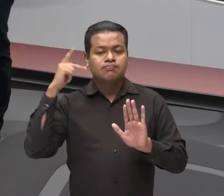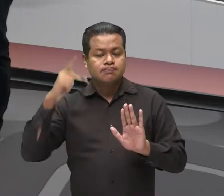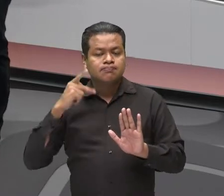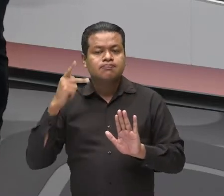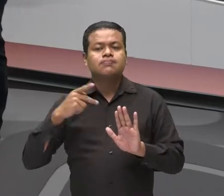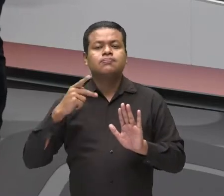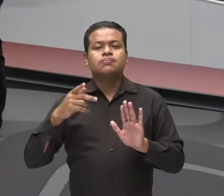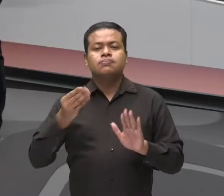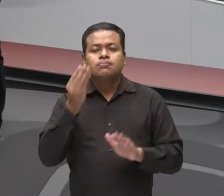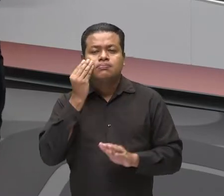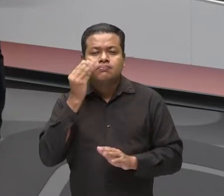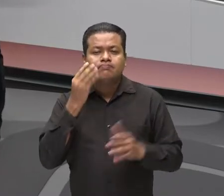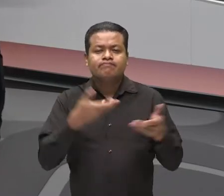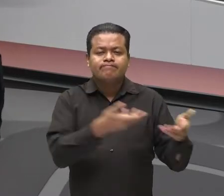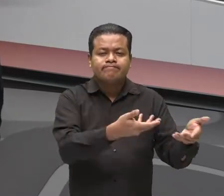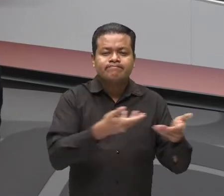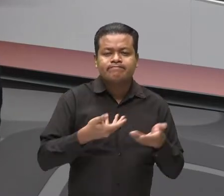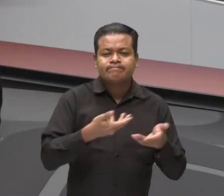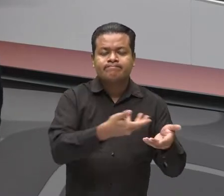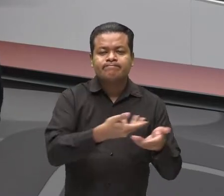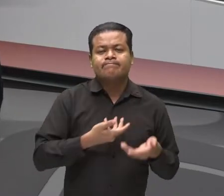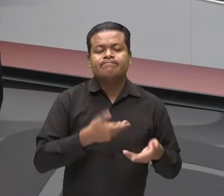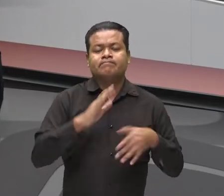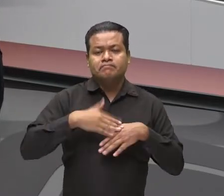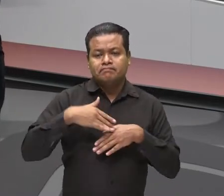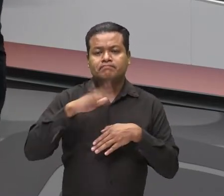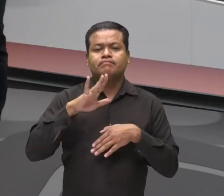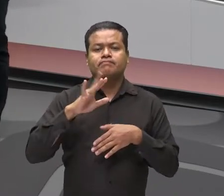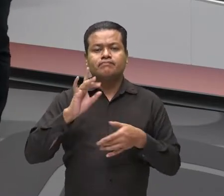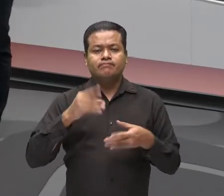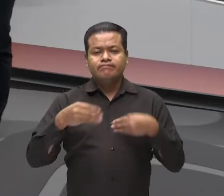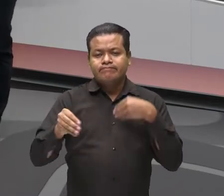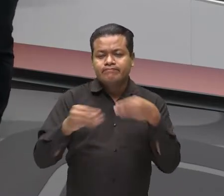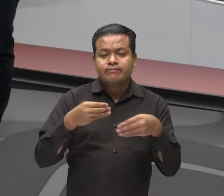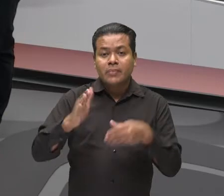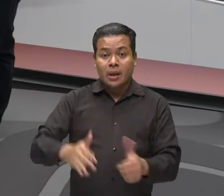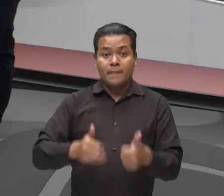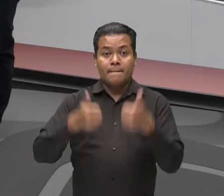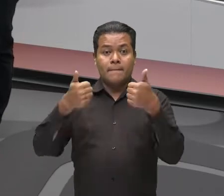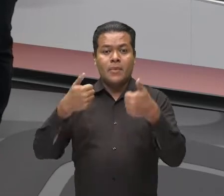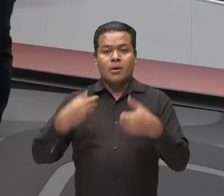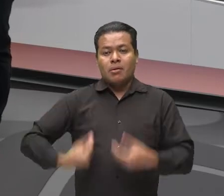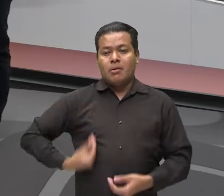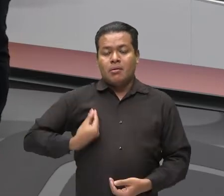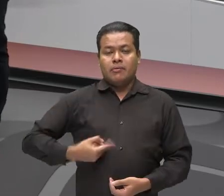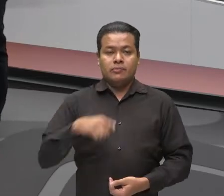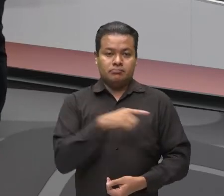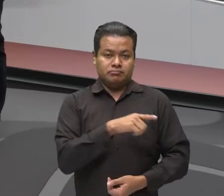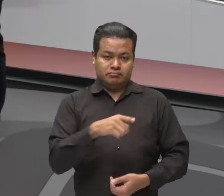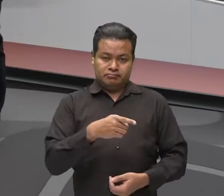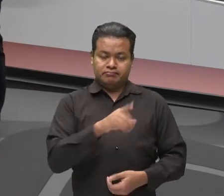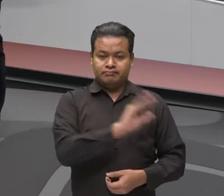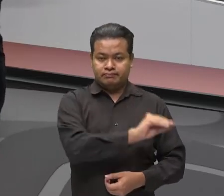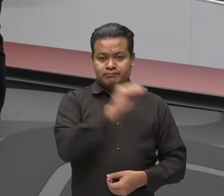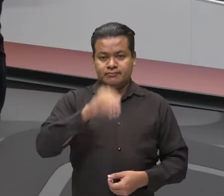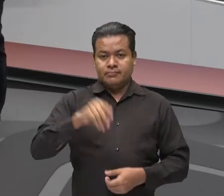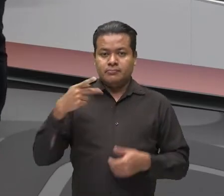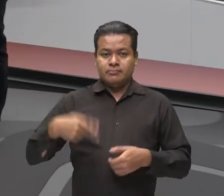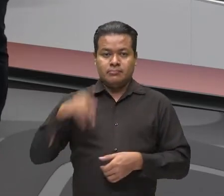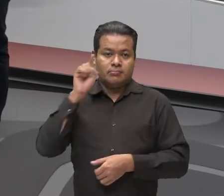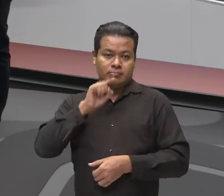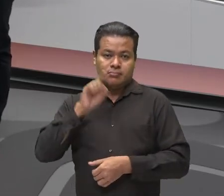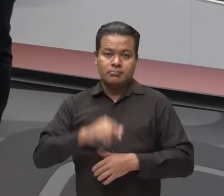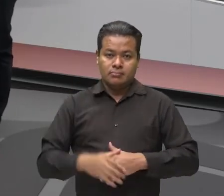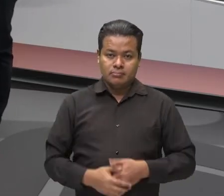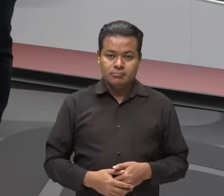imigração, tentando acolher e receber cada vez mais, flexibilizar e melhorar a condição de vida desses imigrantes dentro dos Estados